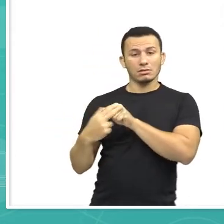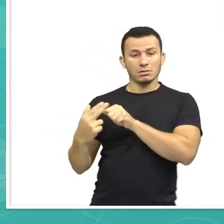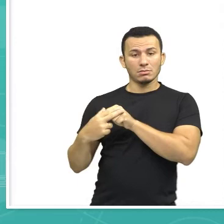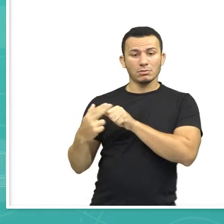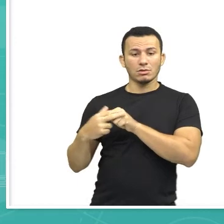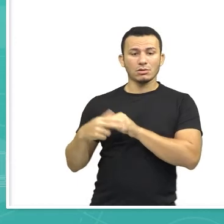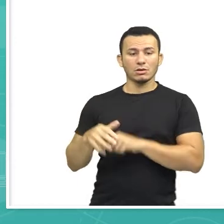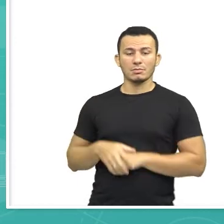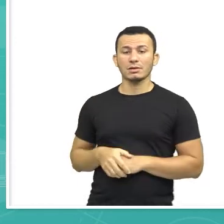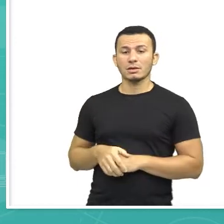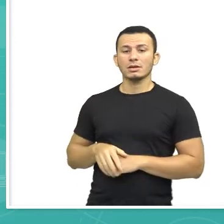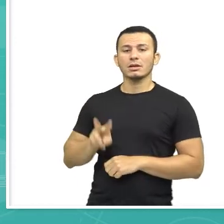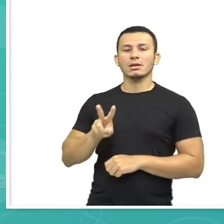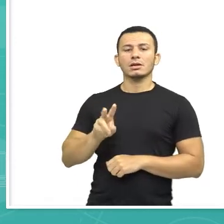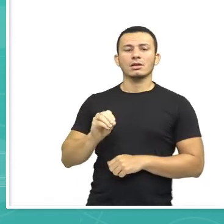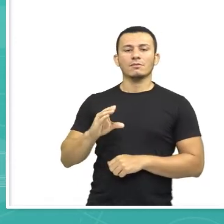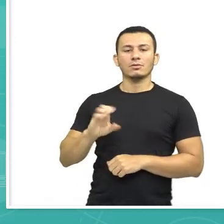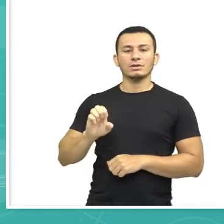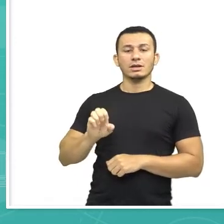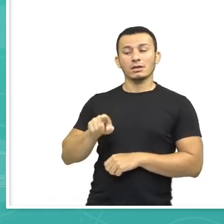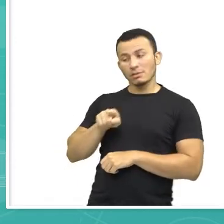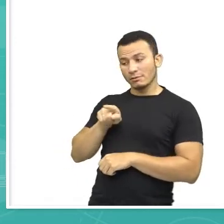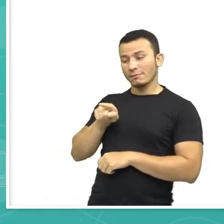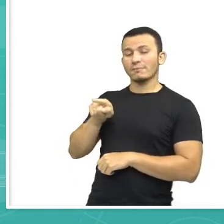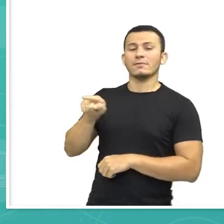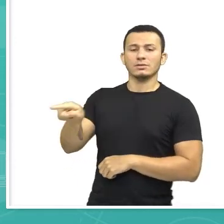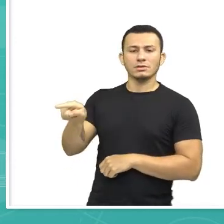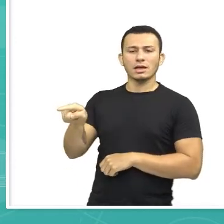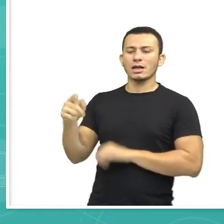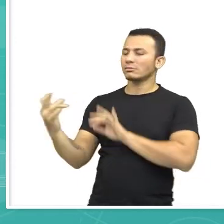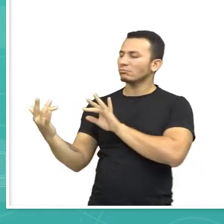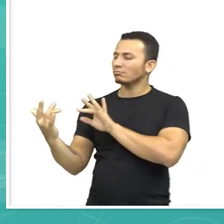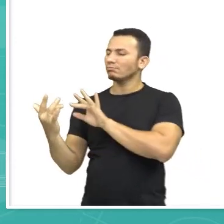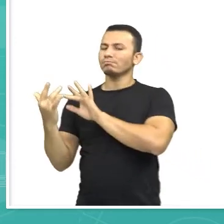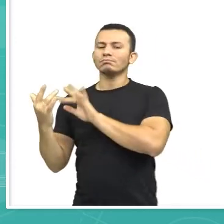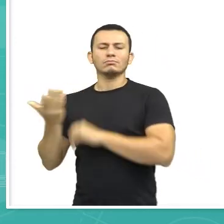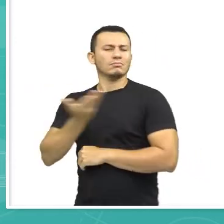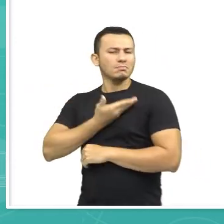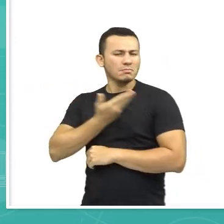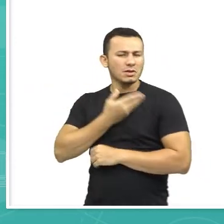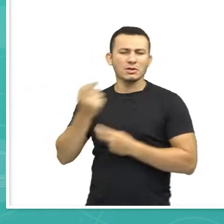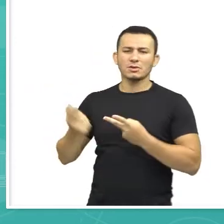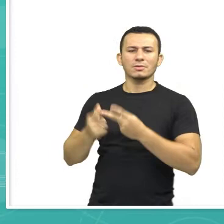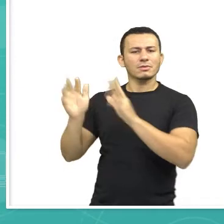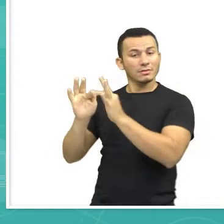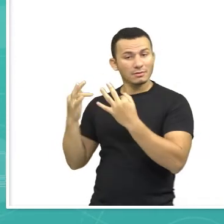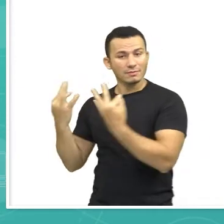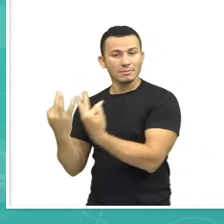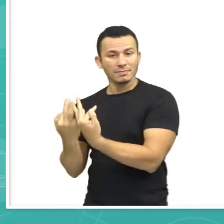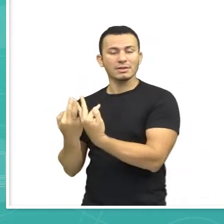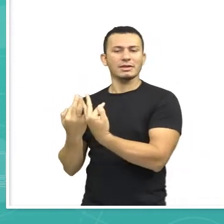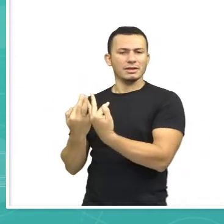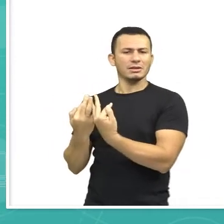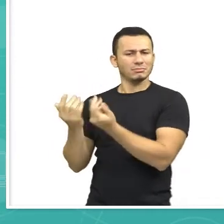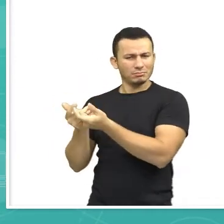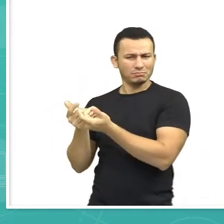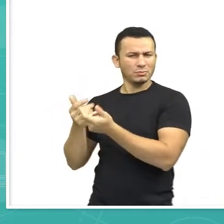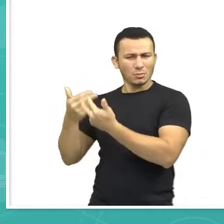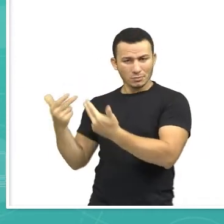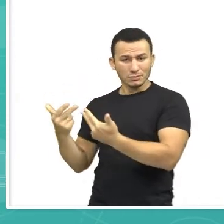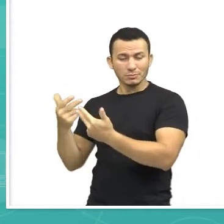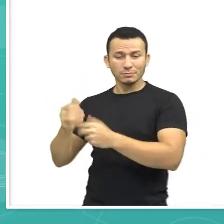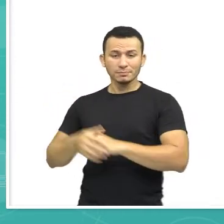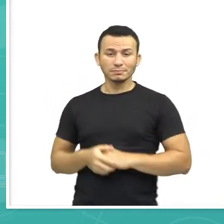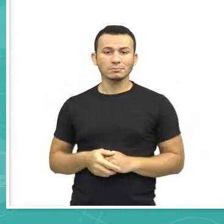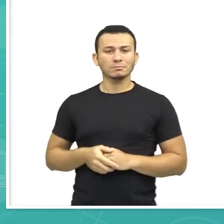assim, você, né? Você vai tratar com pessoas íntimas, seus amigos, seus familiares e tudo mais. Então, ali